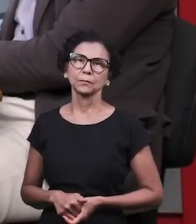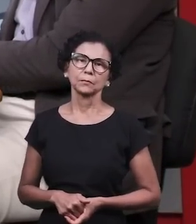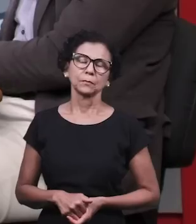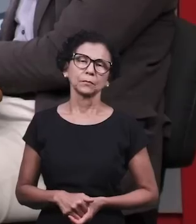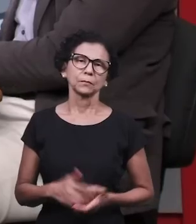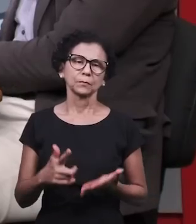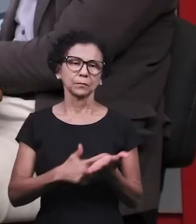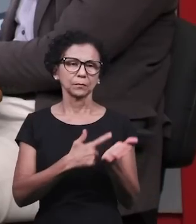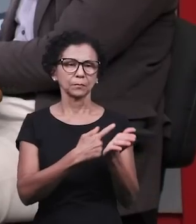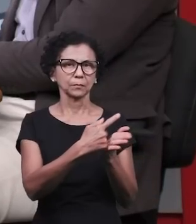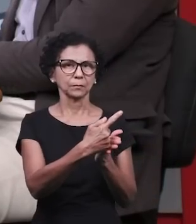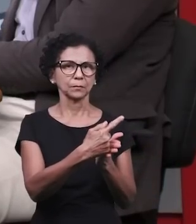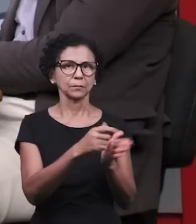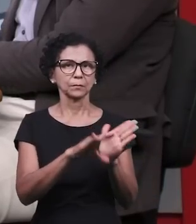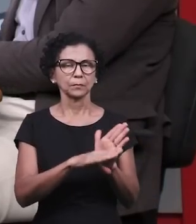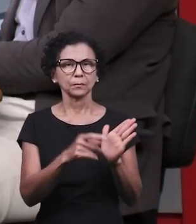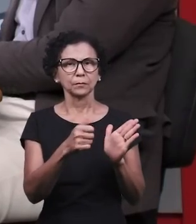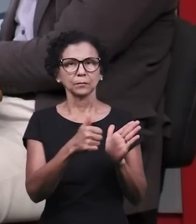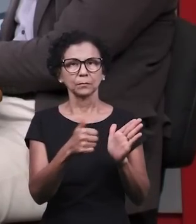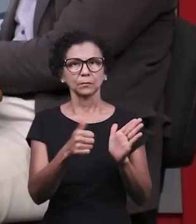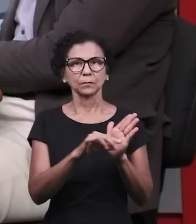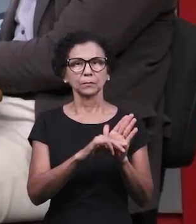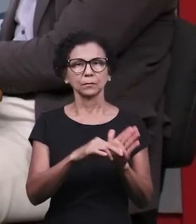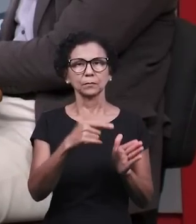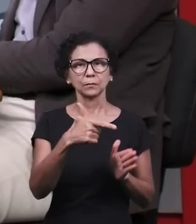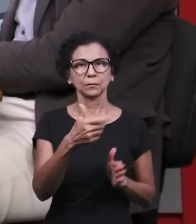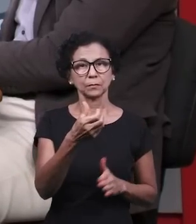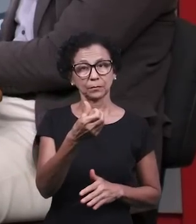o senhor disse que abençoaria